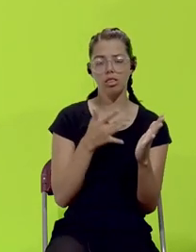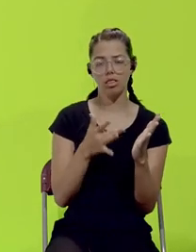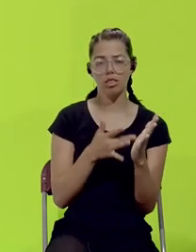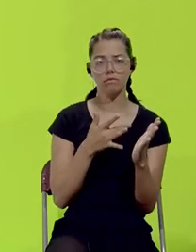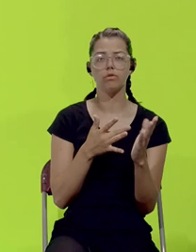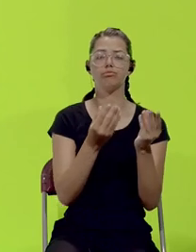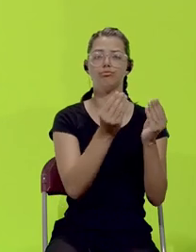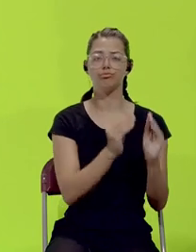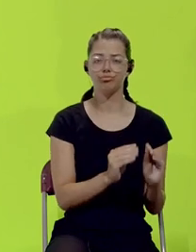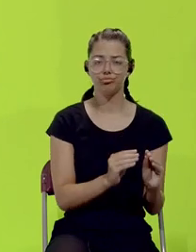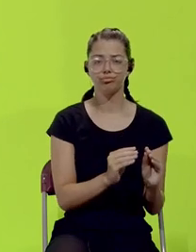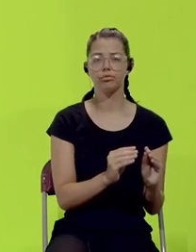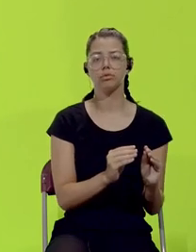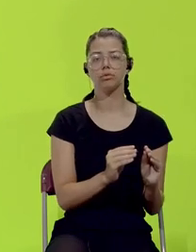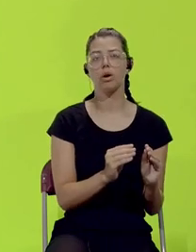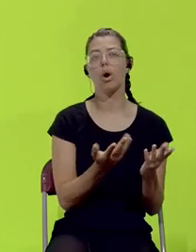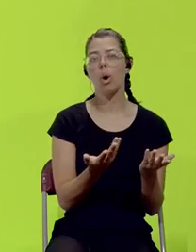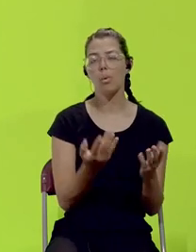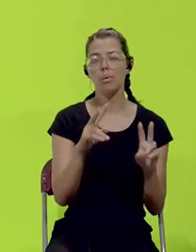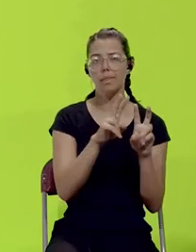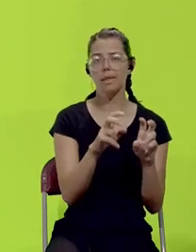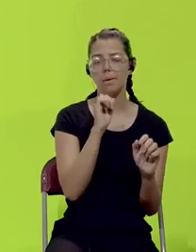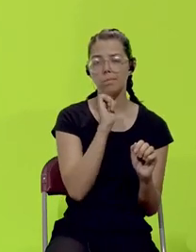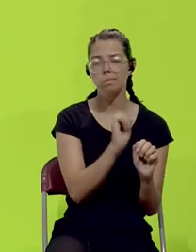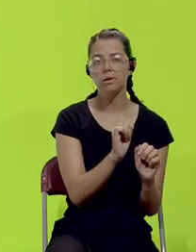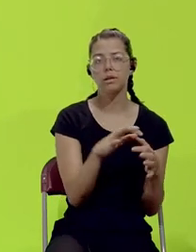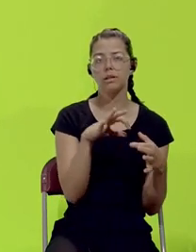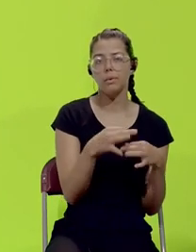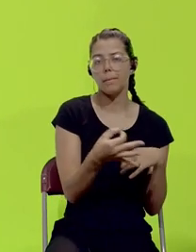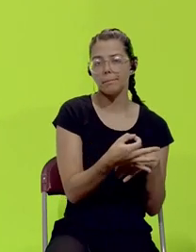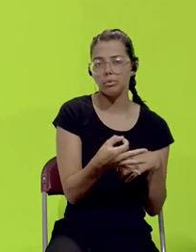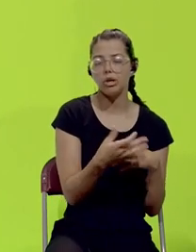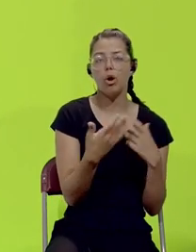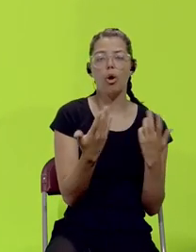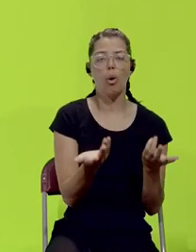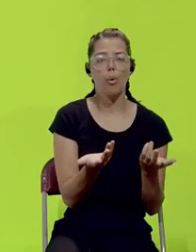sido escrito ou por conter matéria relativa a uma minoria ou a